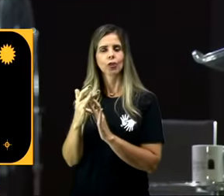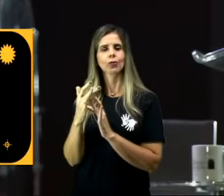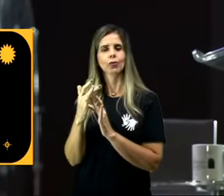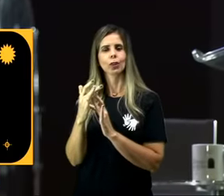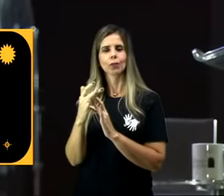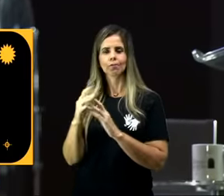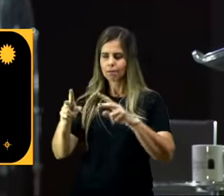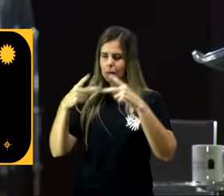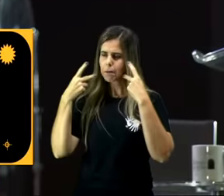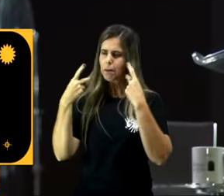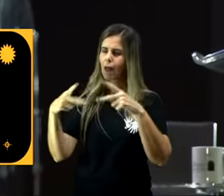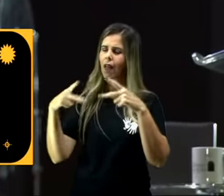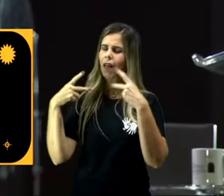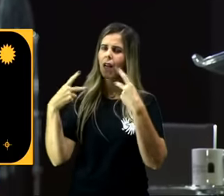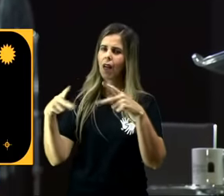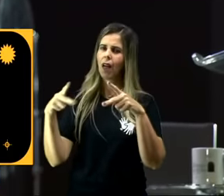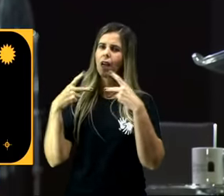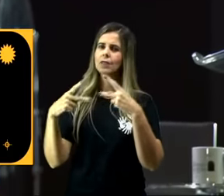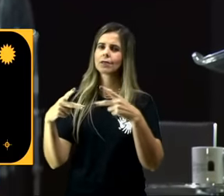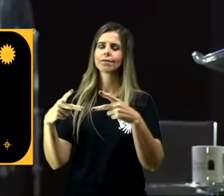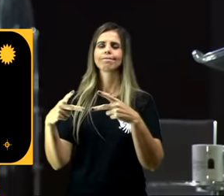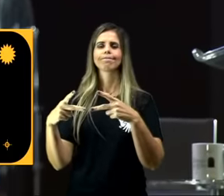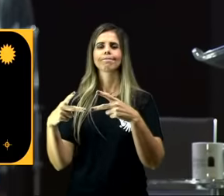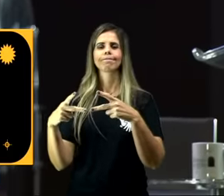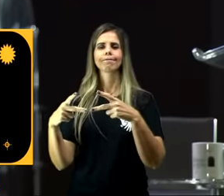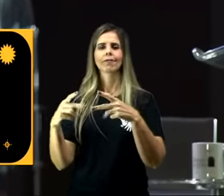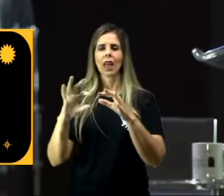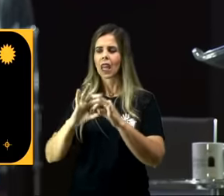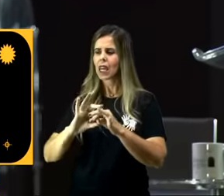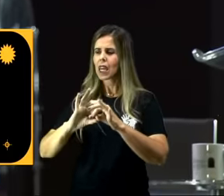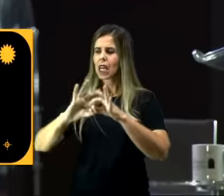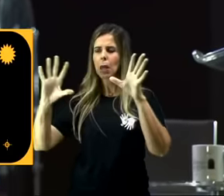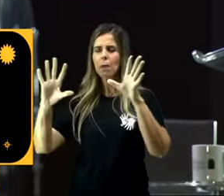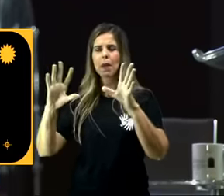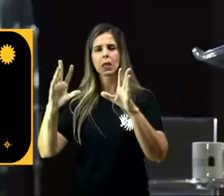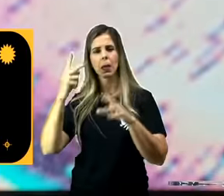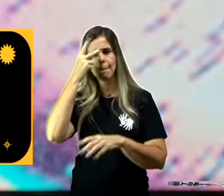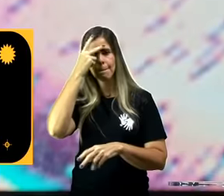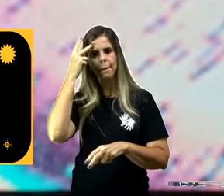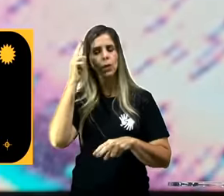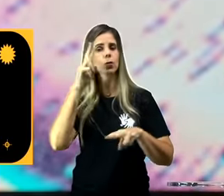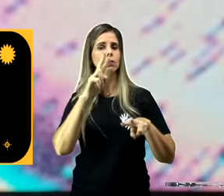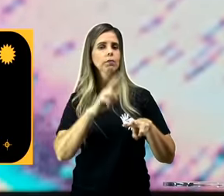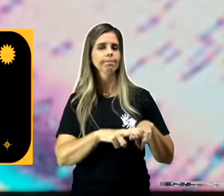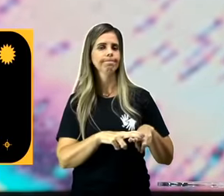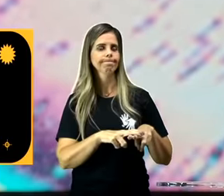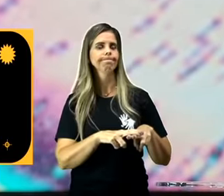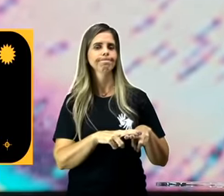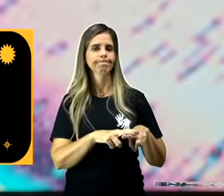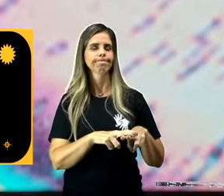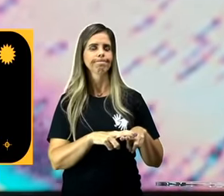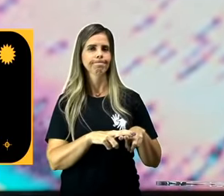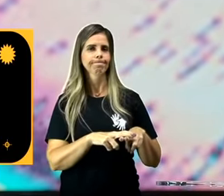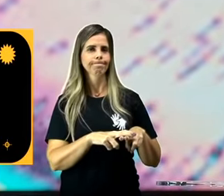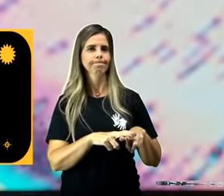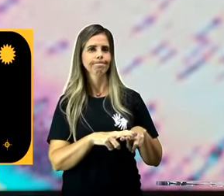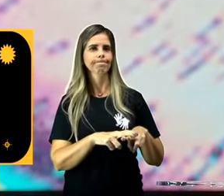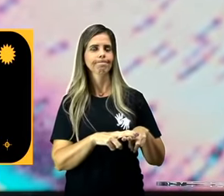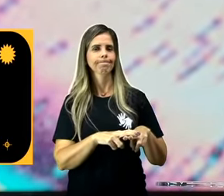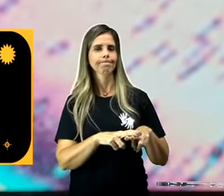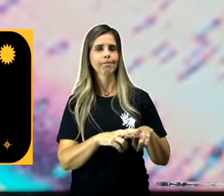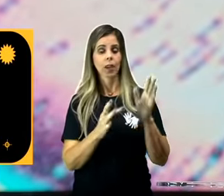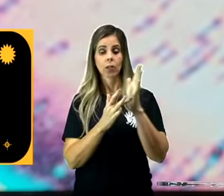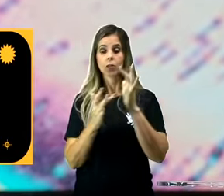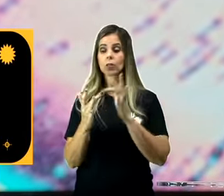aos quebrantados. Quem está comigo aqui dá liberdade aos cativos. Quem está ouvindo o que eu estou pregando? Isaías 61, Jesus diz: